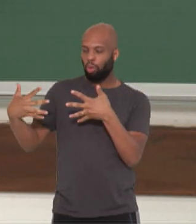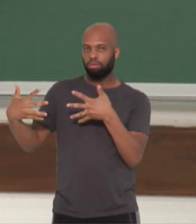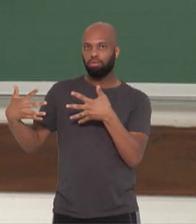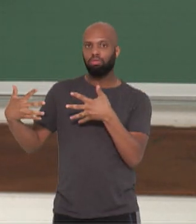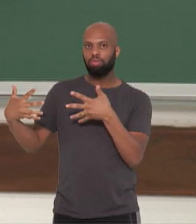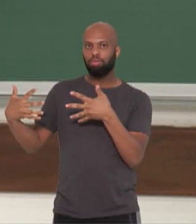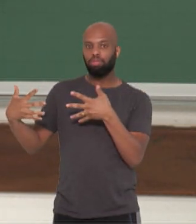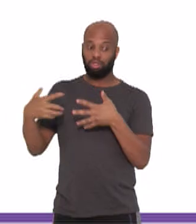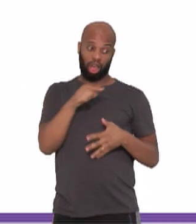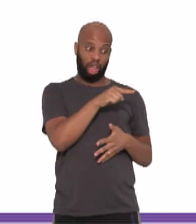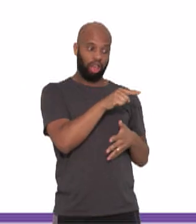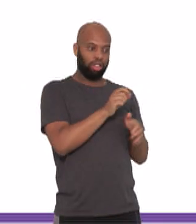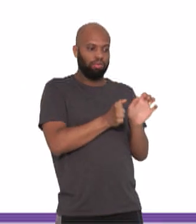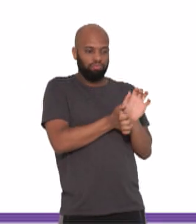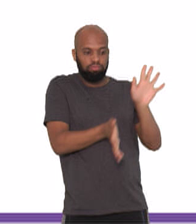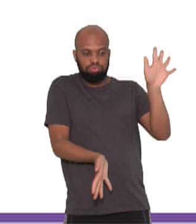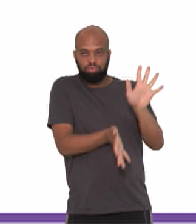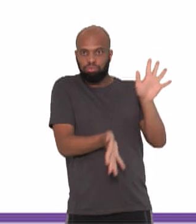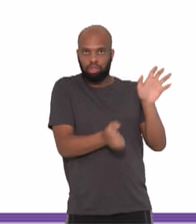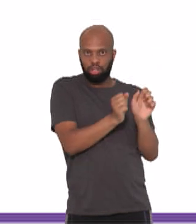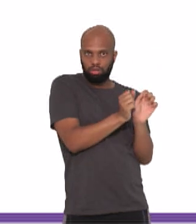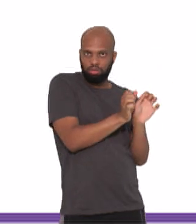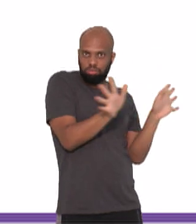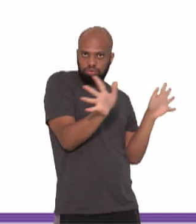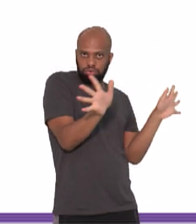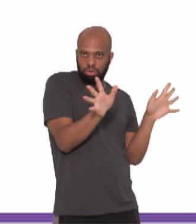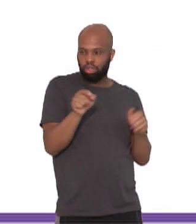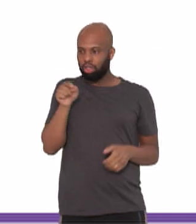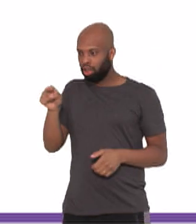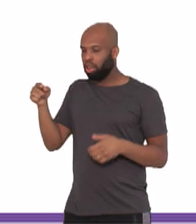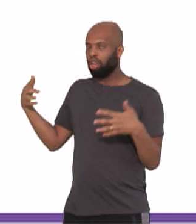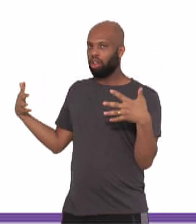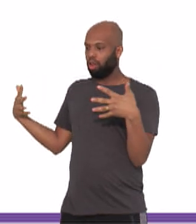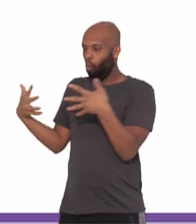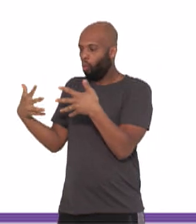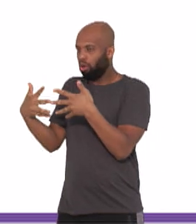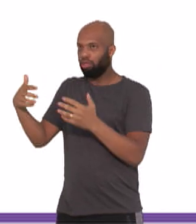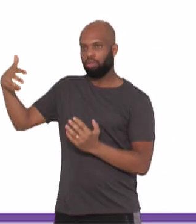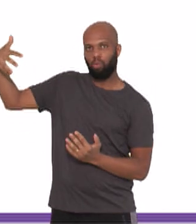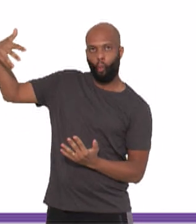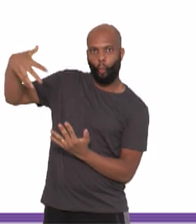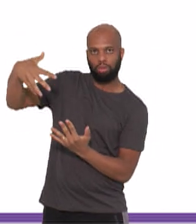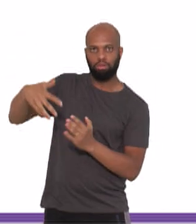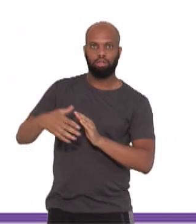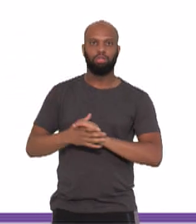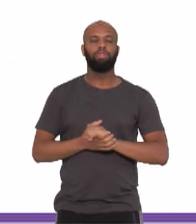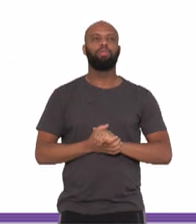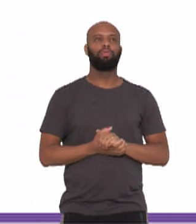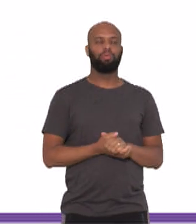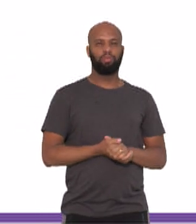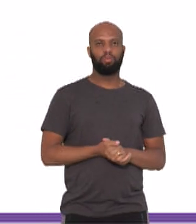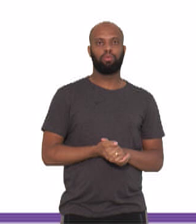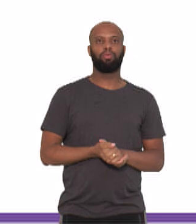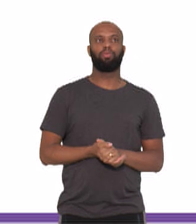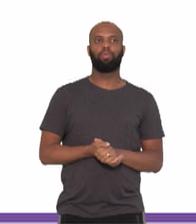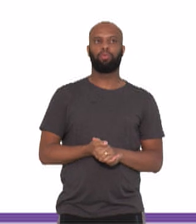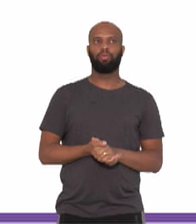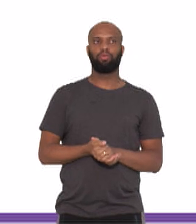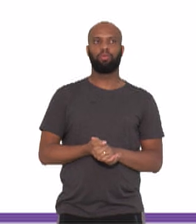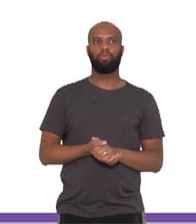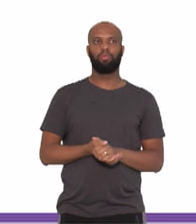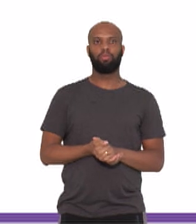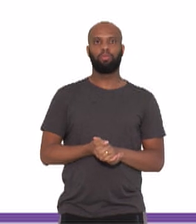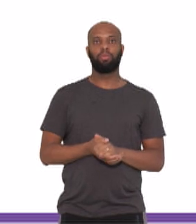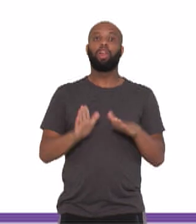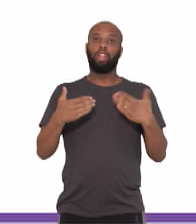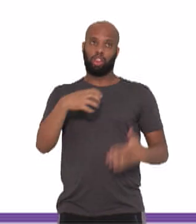carga negativa. Então, elas começam no infinito em todas as direções e terminam aqui na carga elétrica. Esse tipo